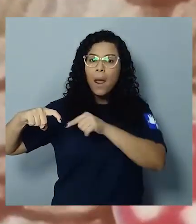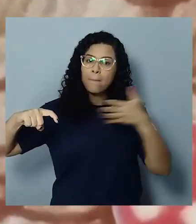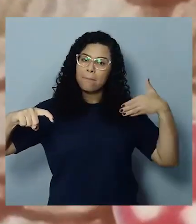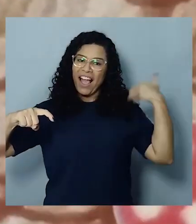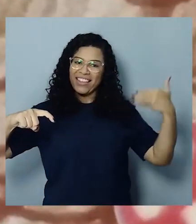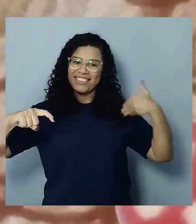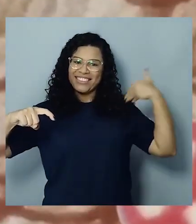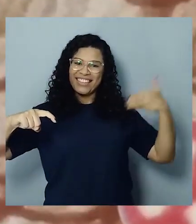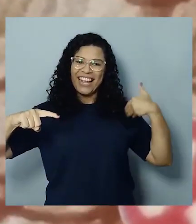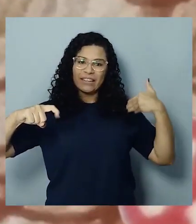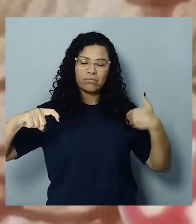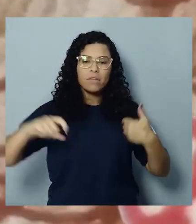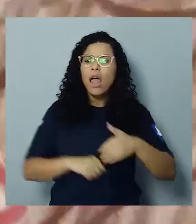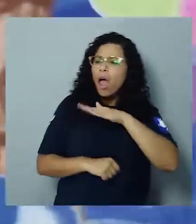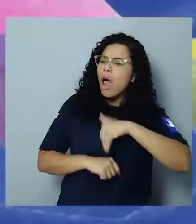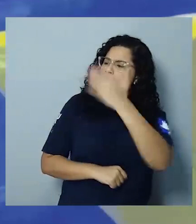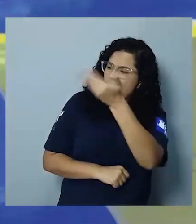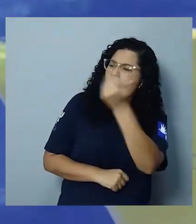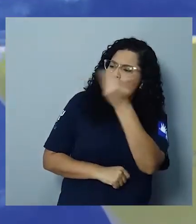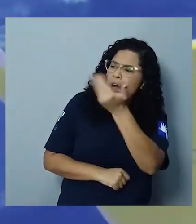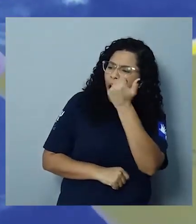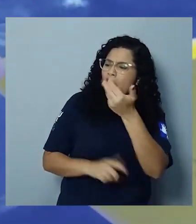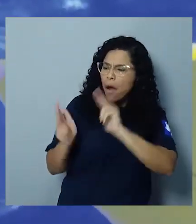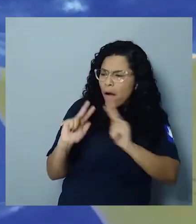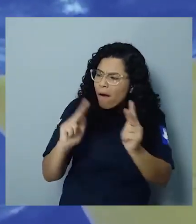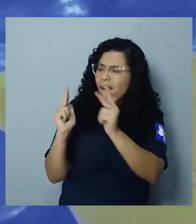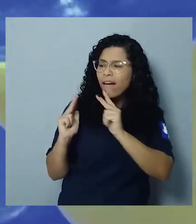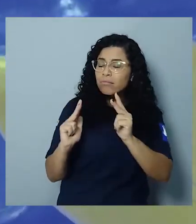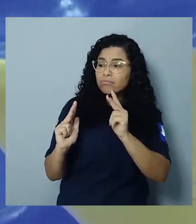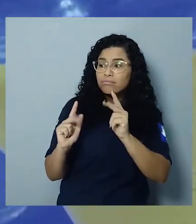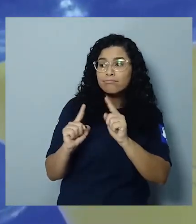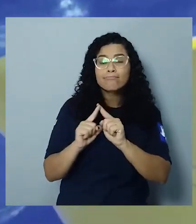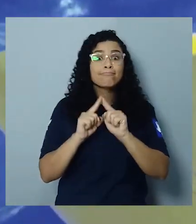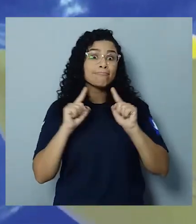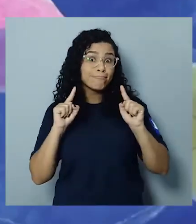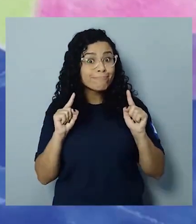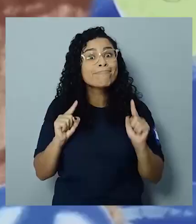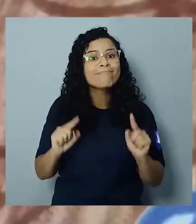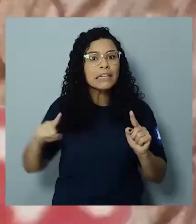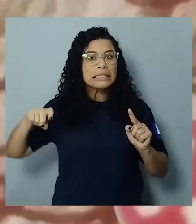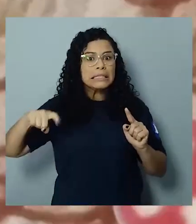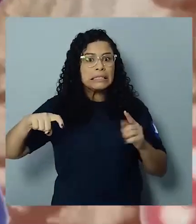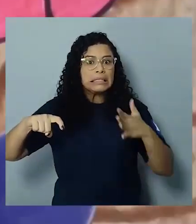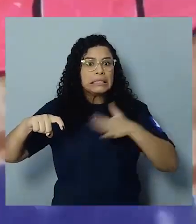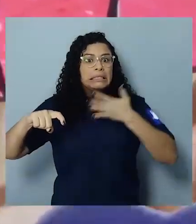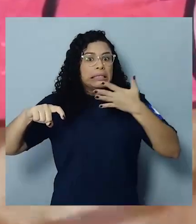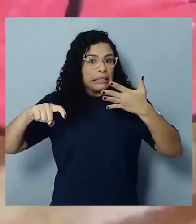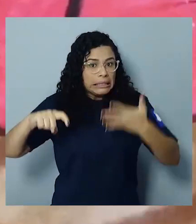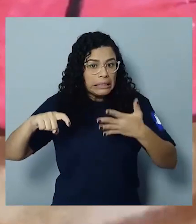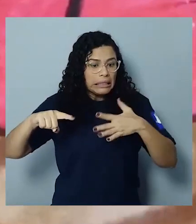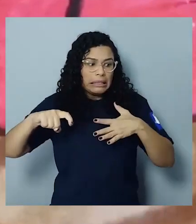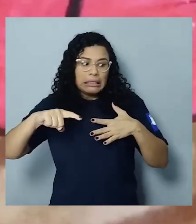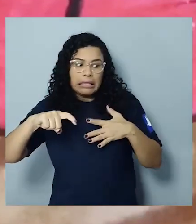que passeava por ali chamou para uma conversa mas a minhoca